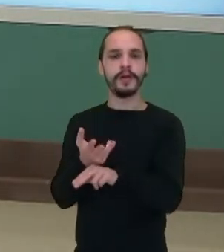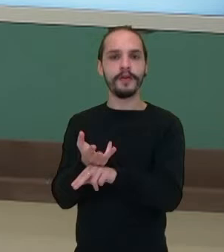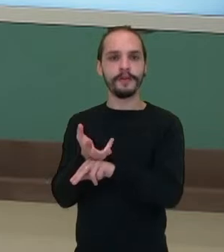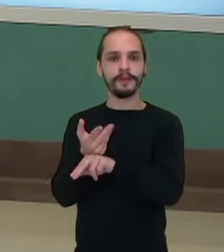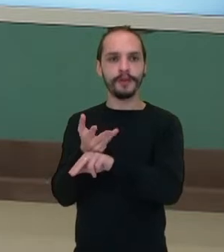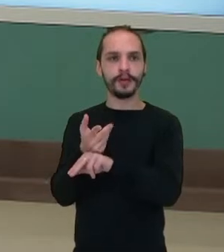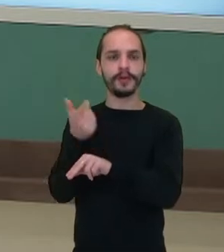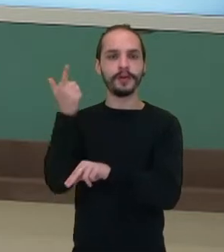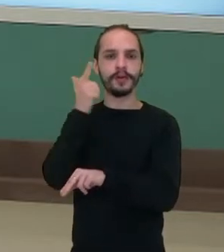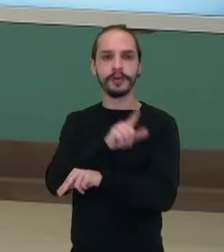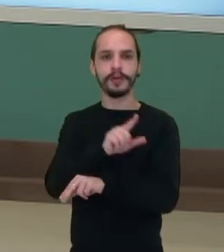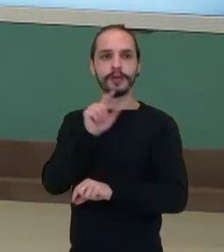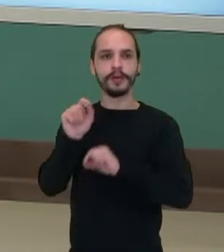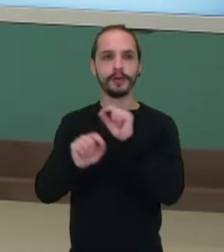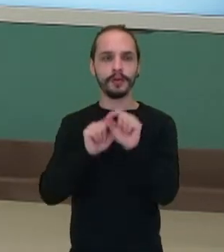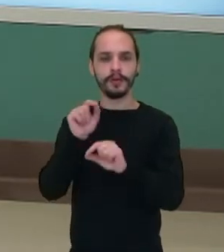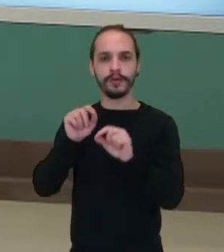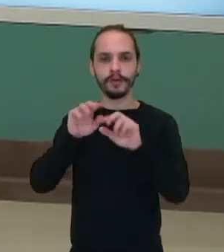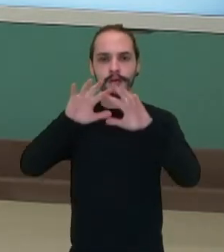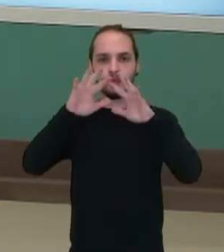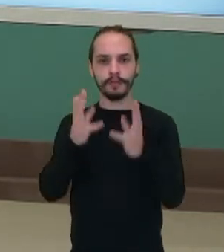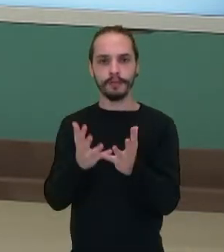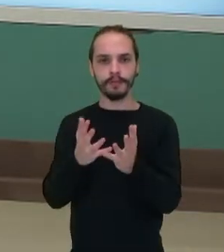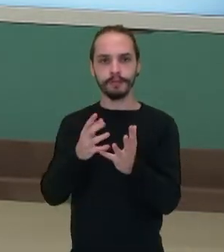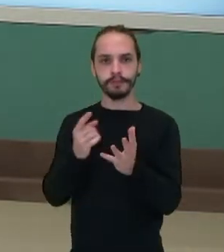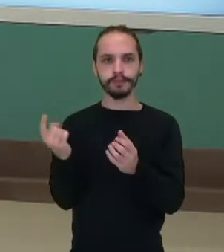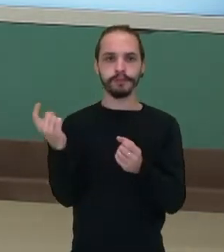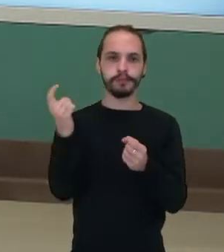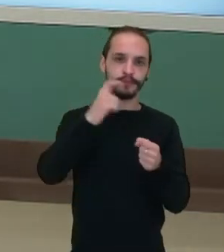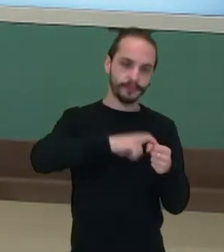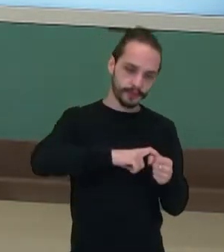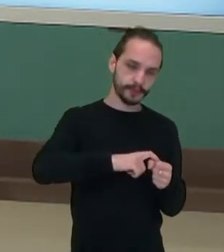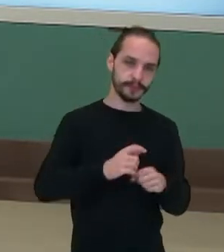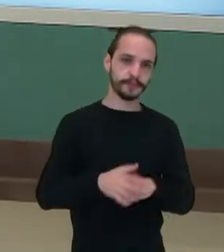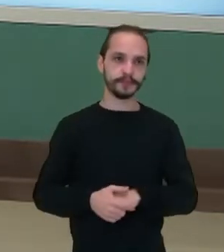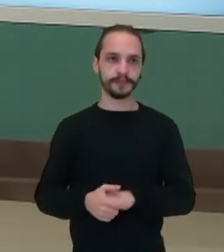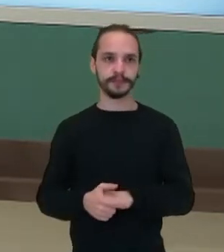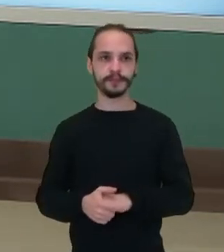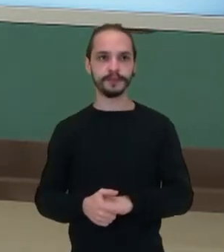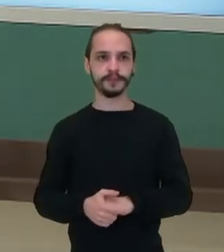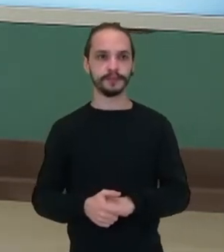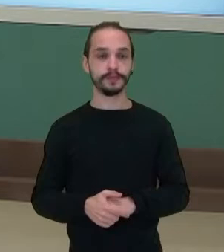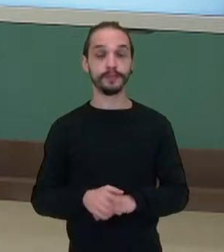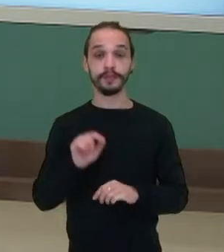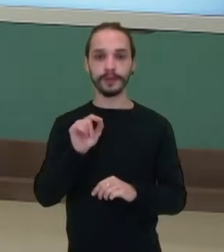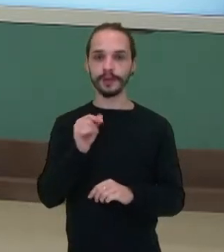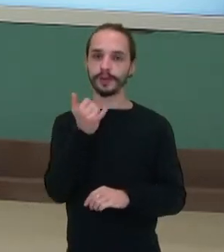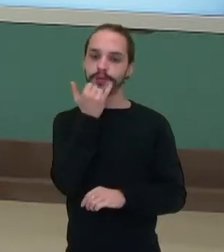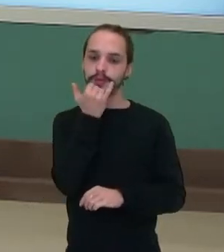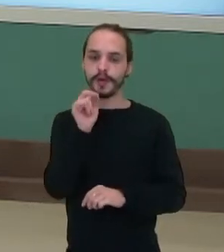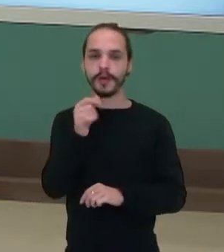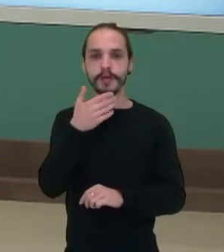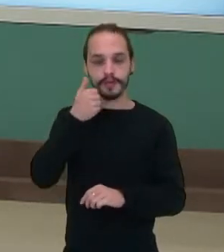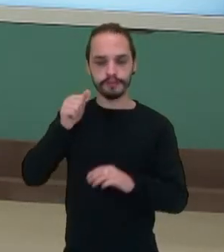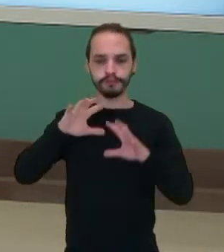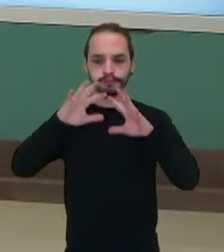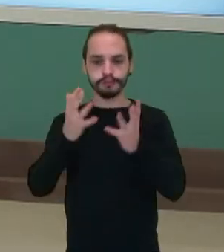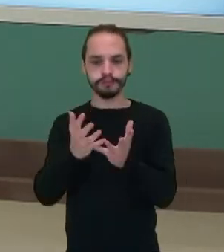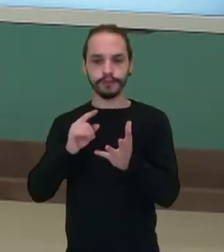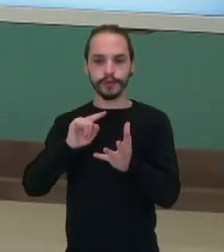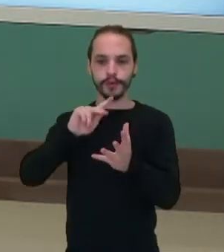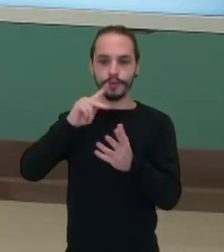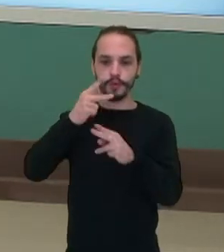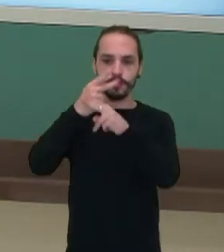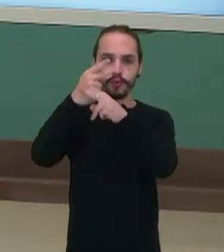suficiente eles iniciam uma órbita de retorno à Terra, né? Melhor dizendo, uma órbita ao redor da Terra. Ou seja, hoje, né,